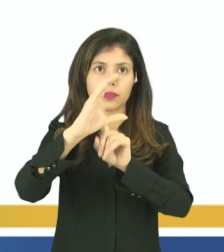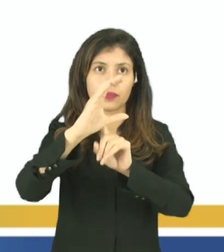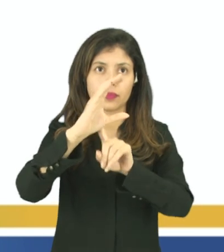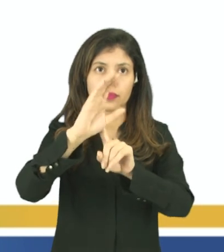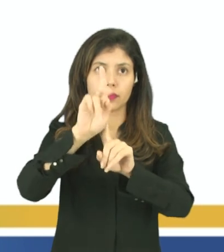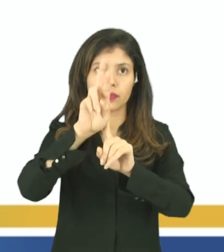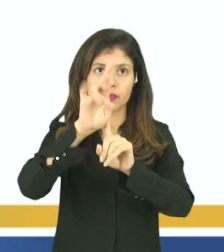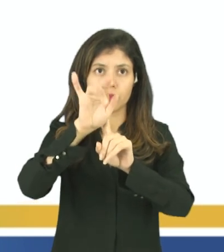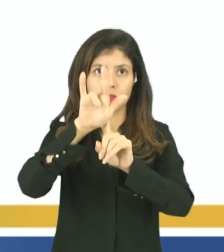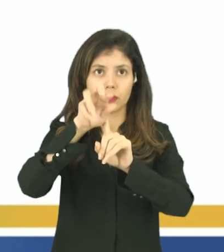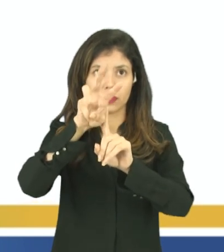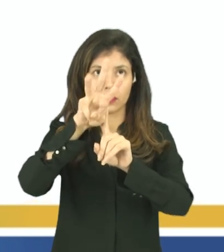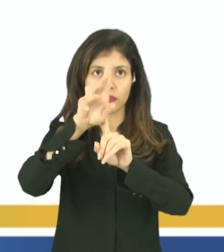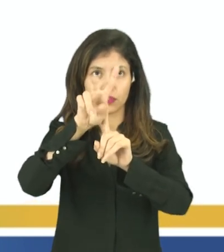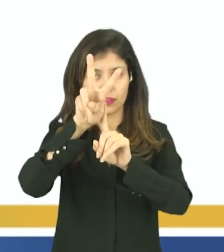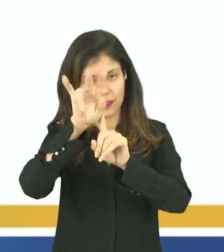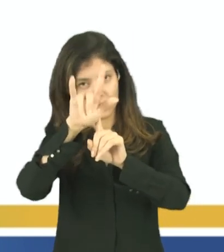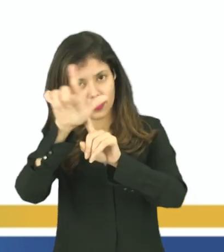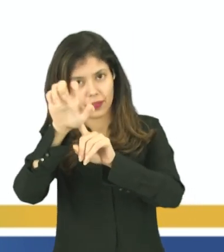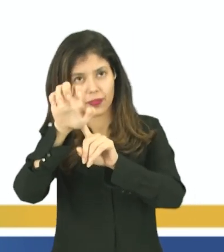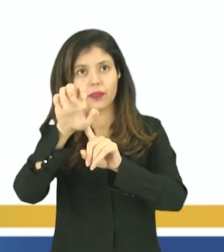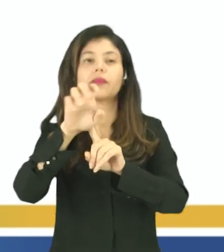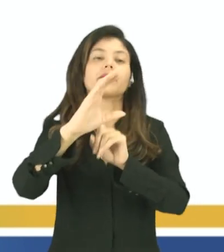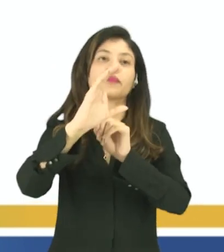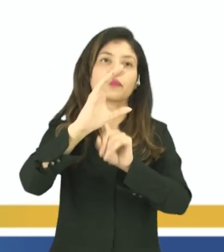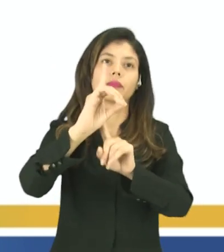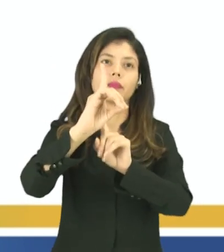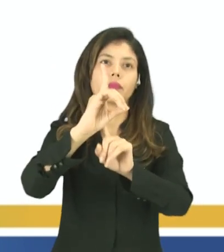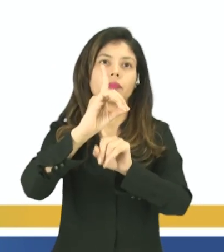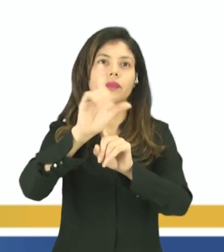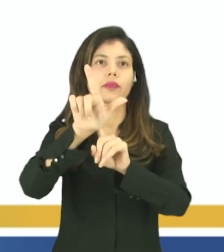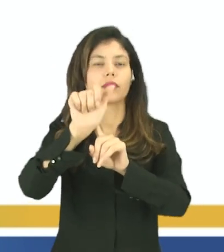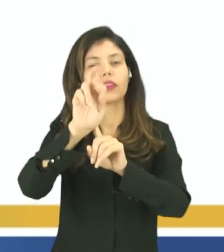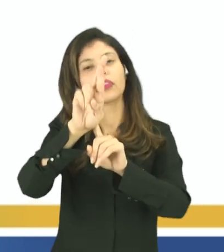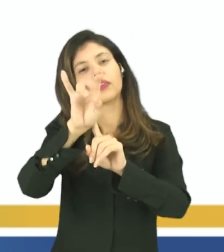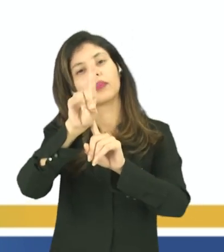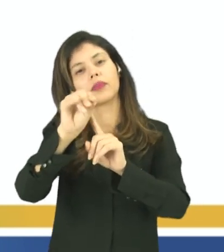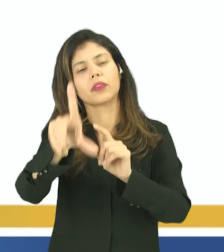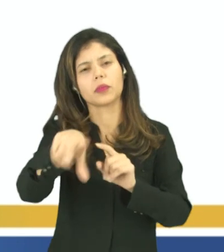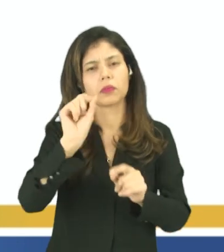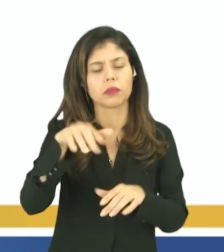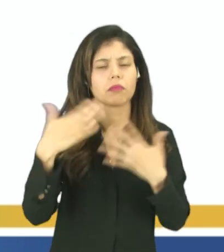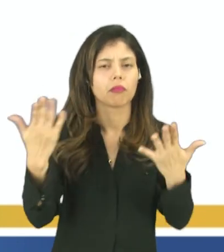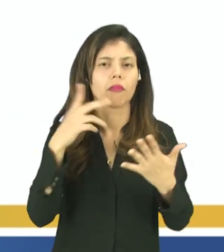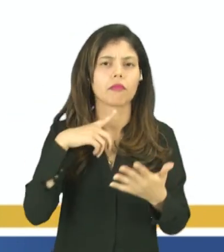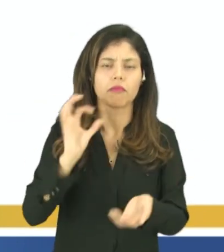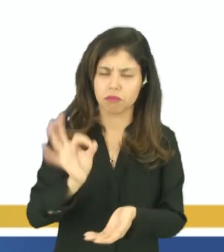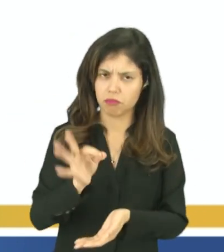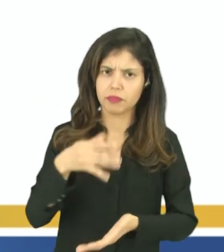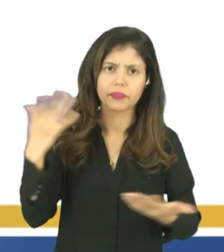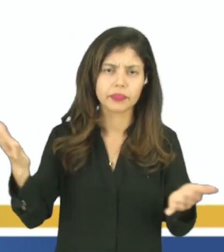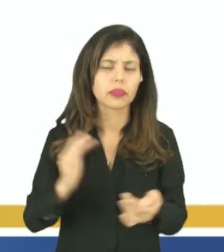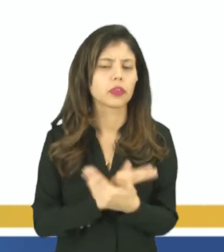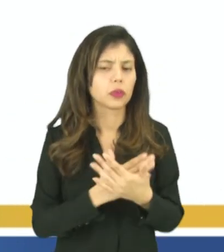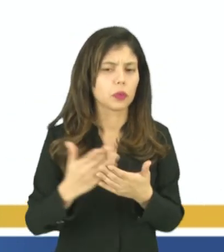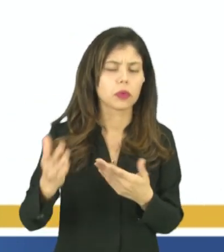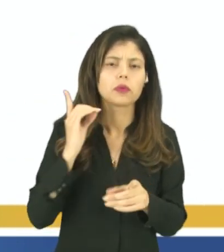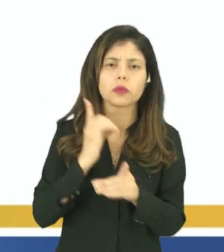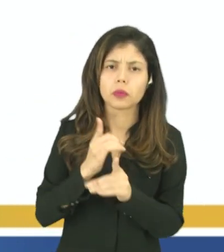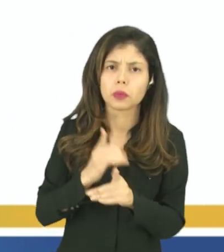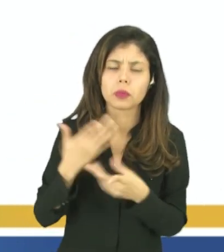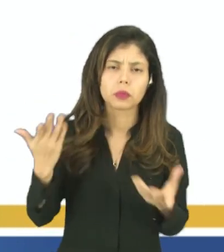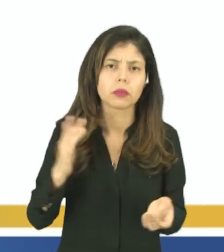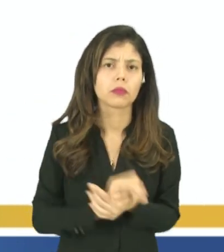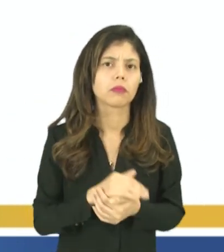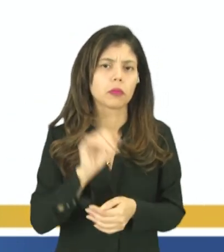C, Brownsville; letra D, Laredo. Fez a sua escolha? Identificou aquilo que a gente viu lá no começo em